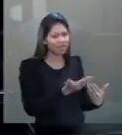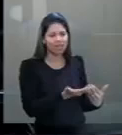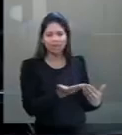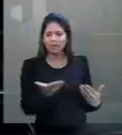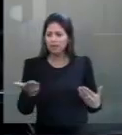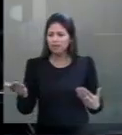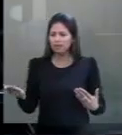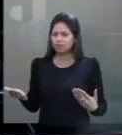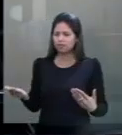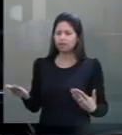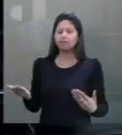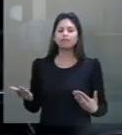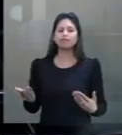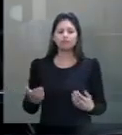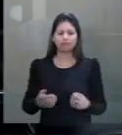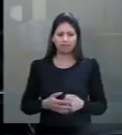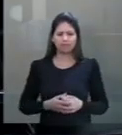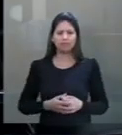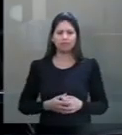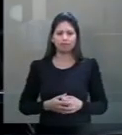Você foi